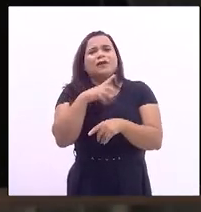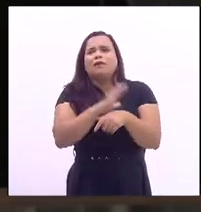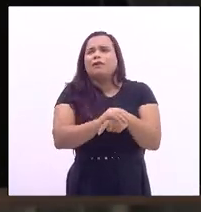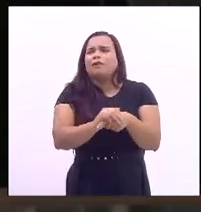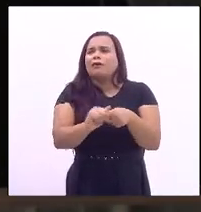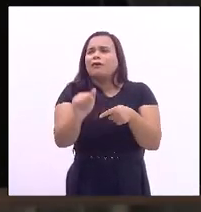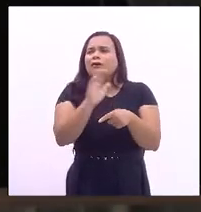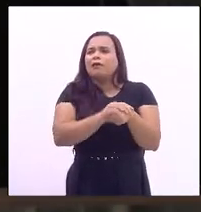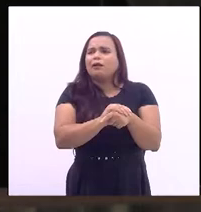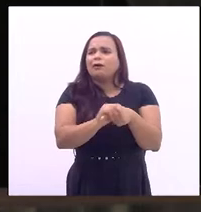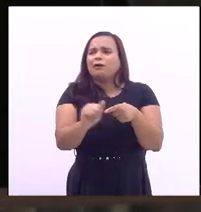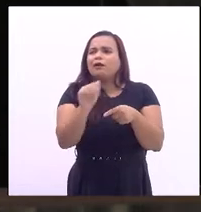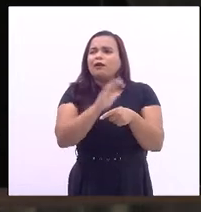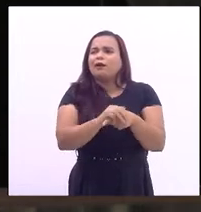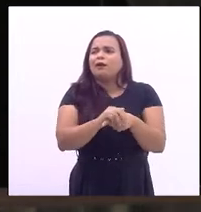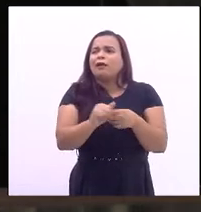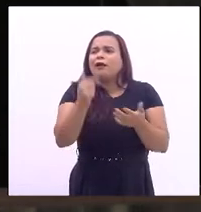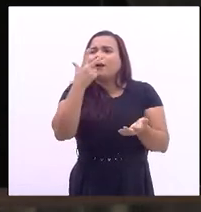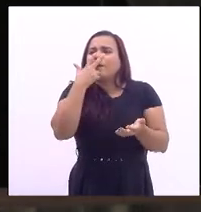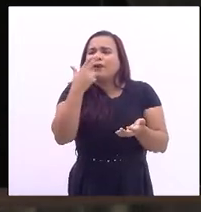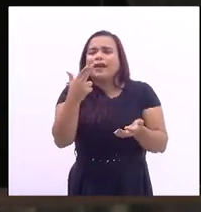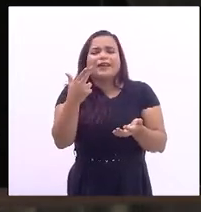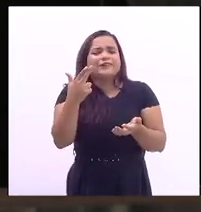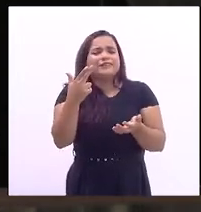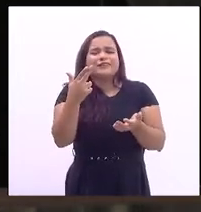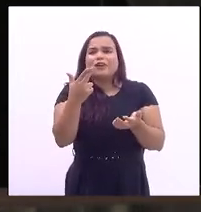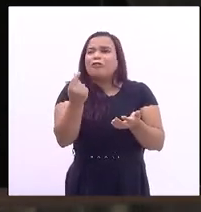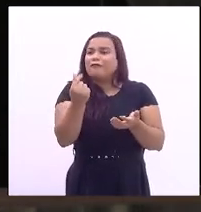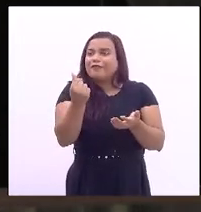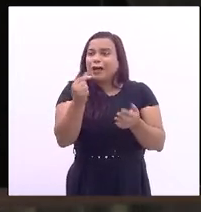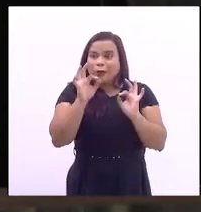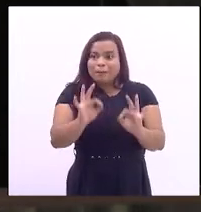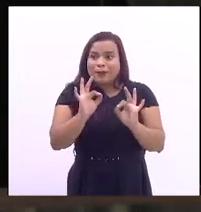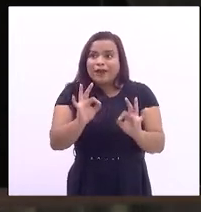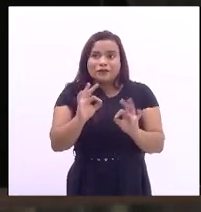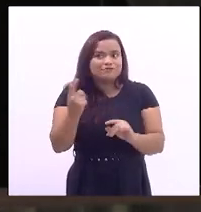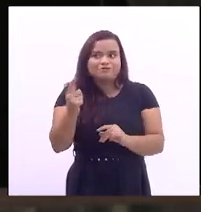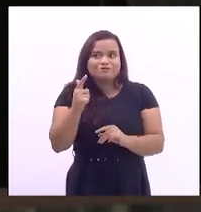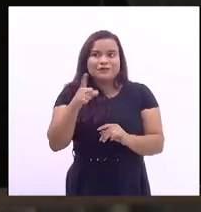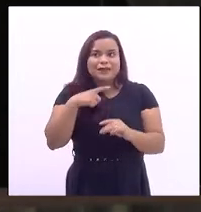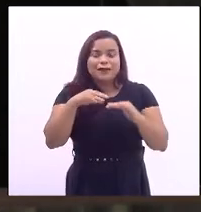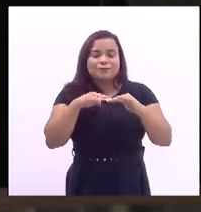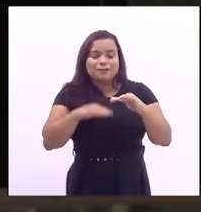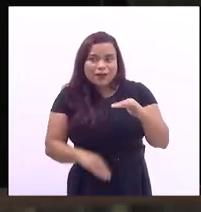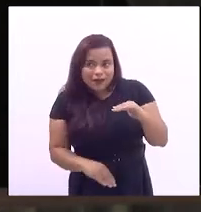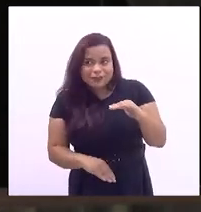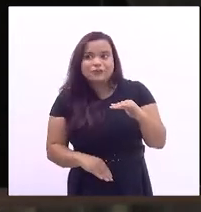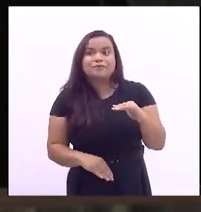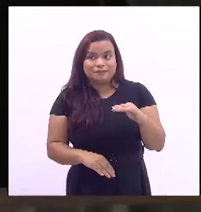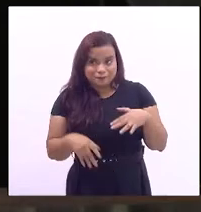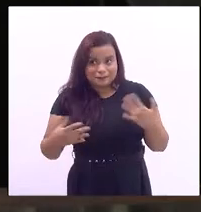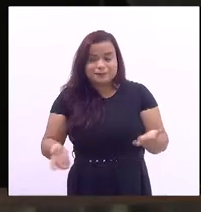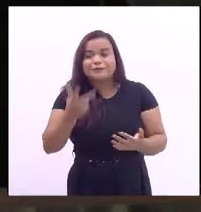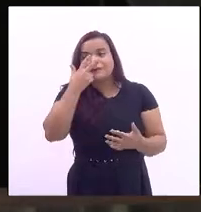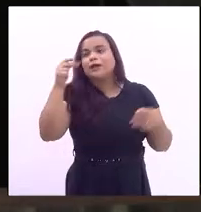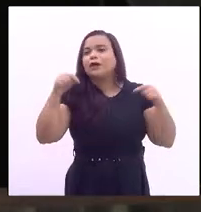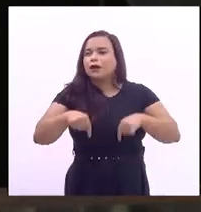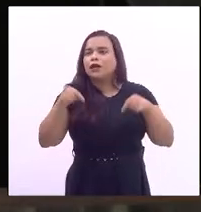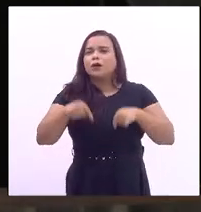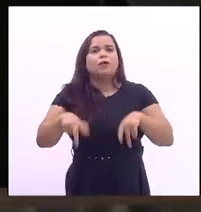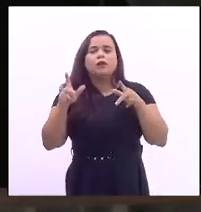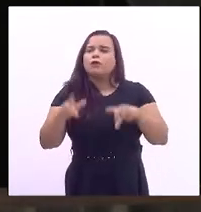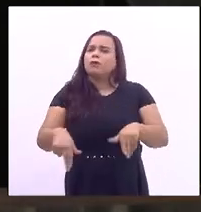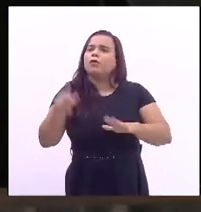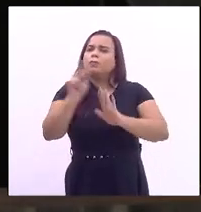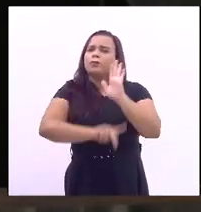abaixo do valor de mercado me parece que esse mesmo entendimento é feito agora nesse